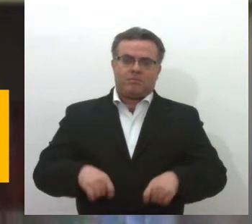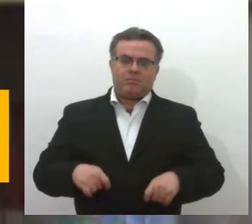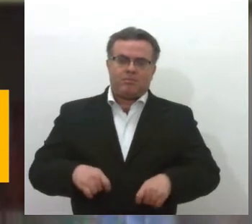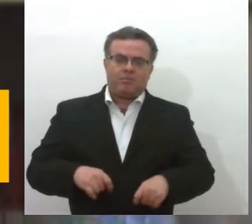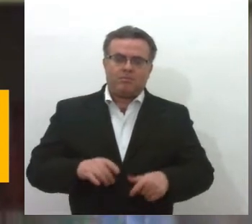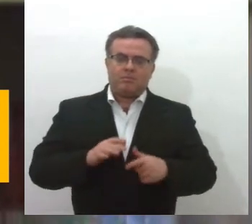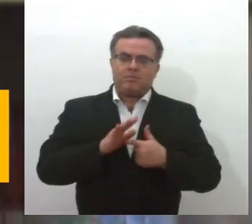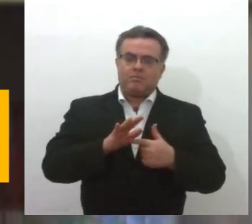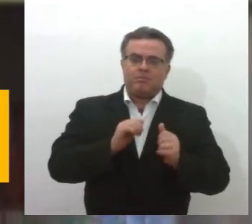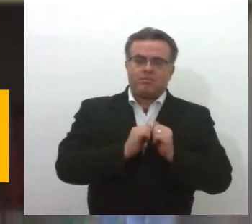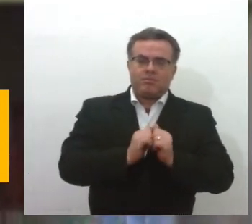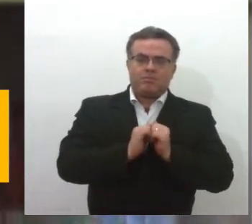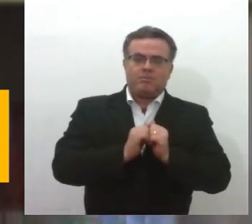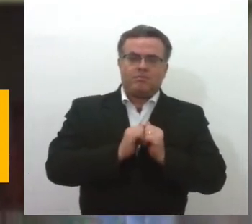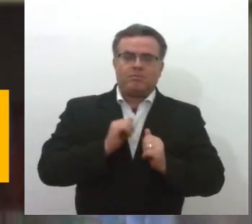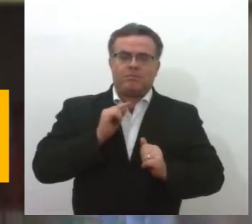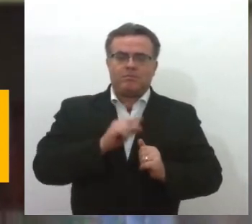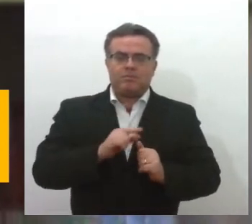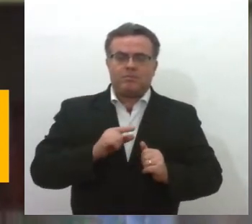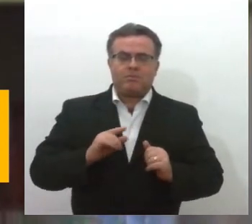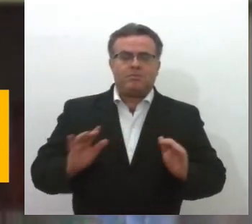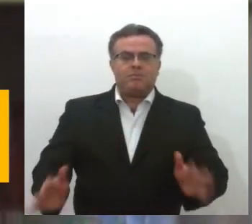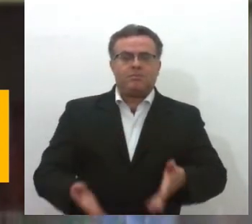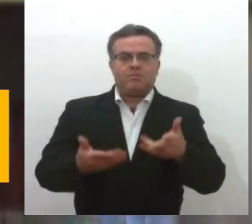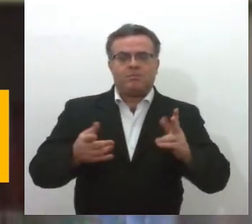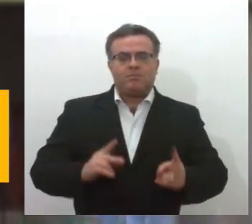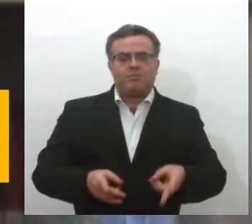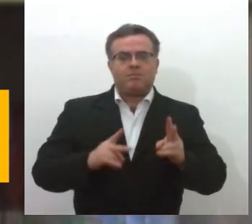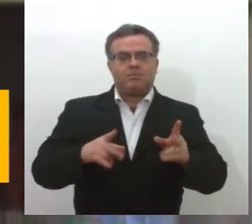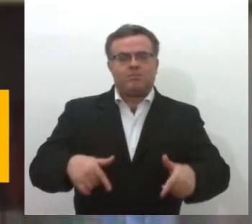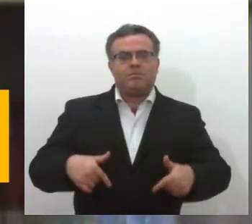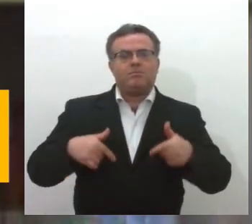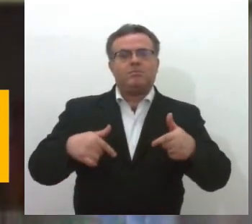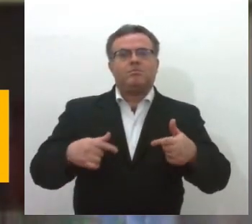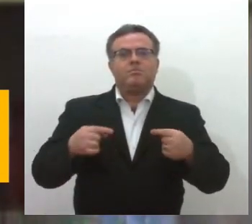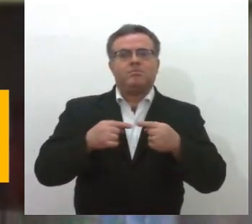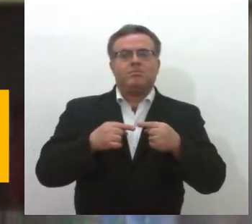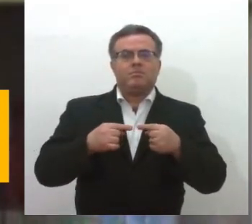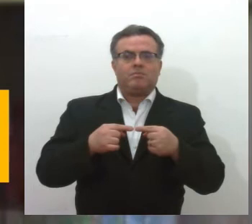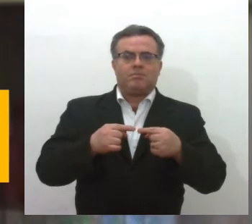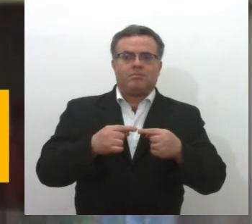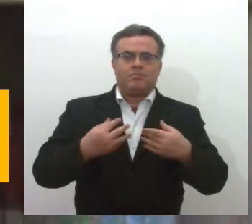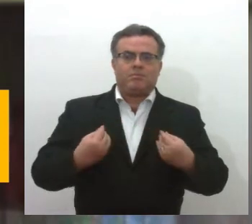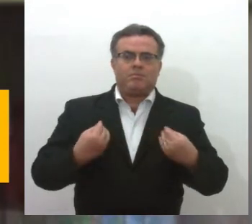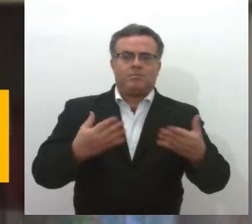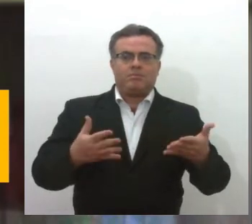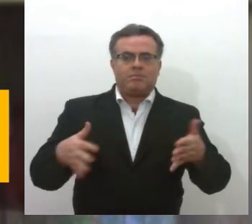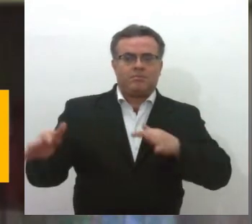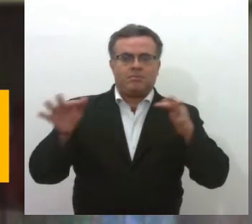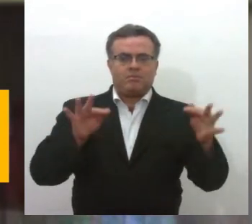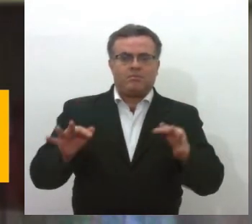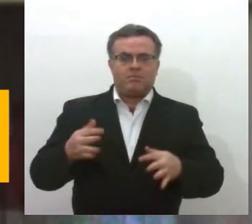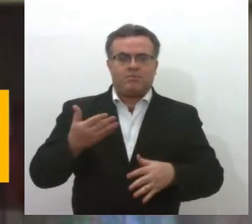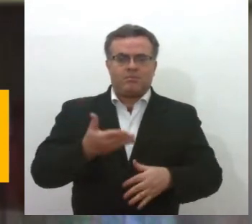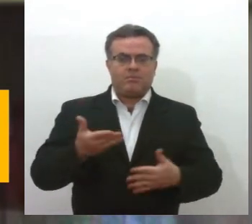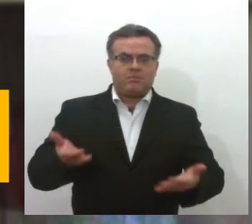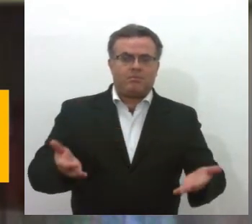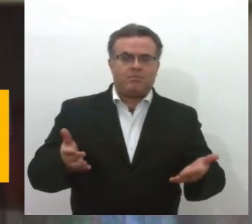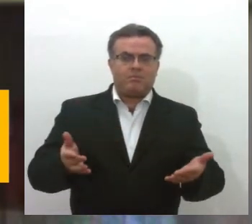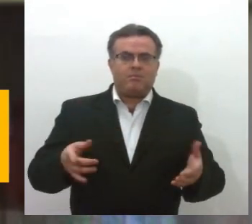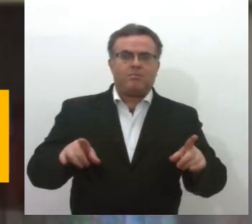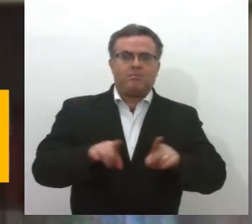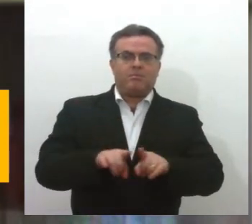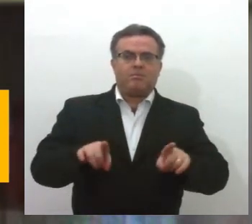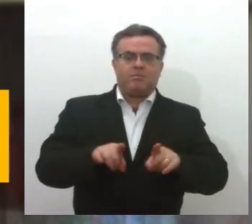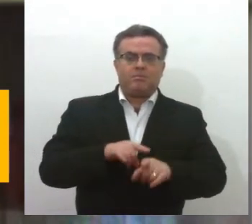com aquele animal, para promover, né, ações no sentido de trazer a felicidade para aquele ser vivo. Bem como também